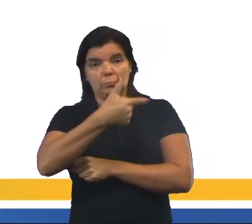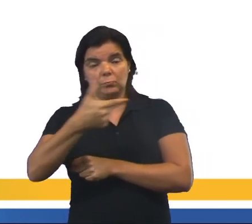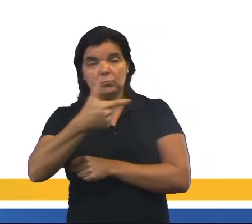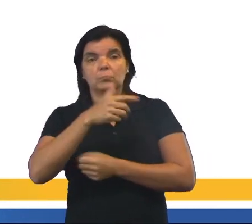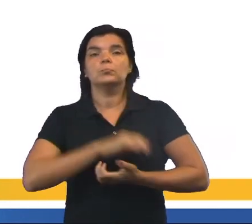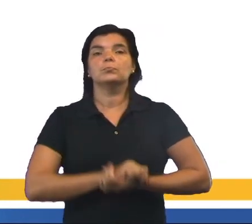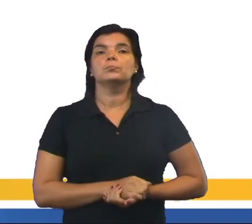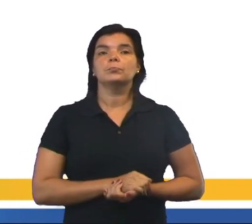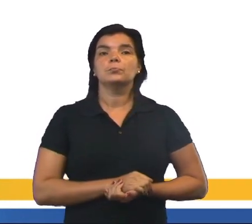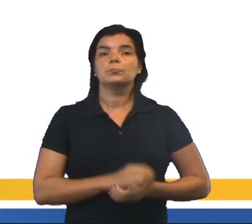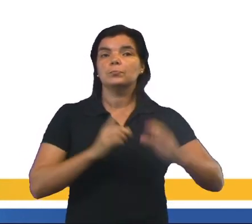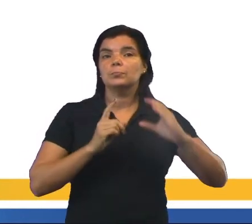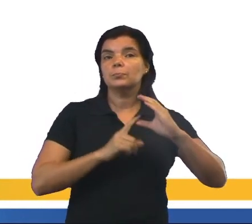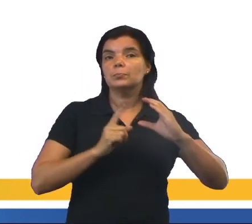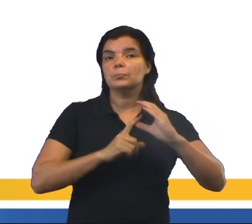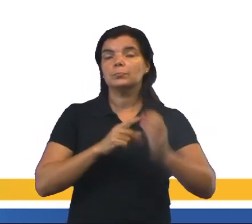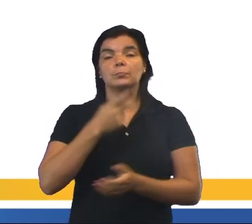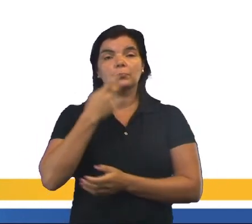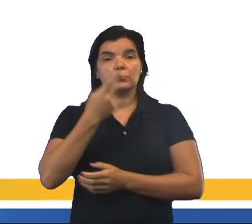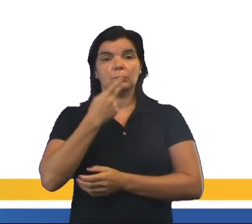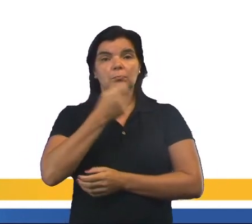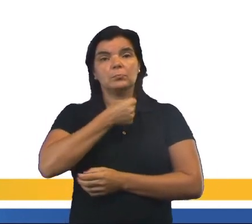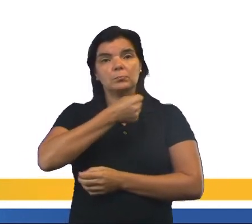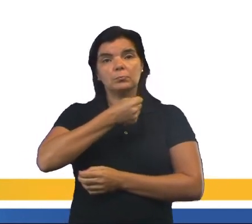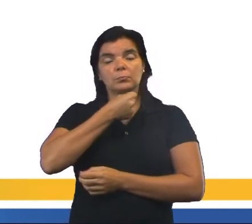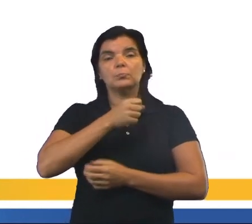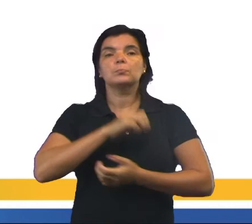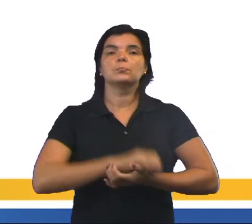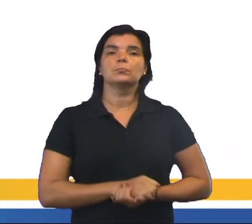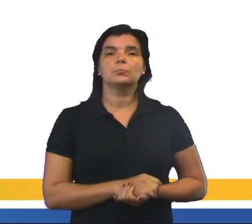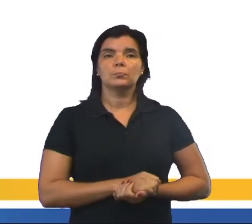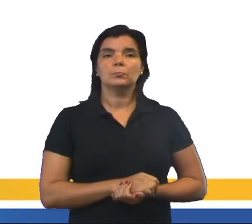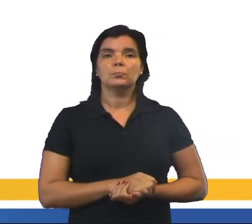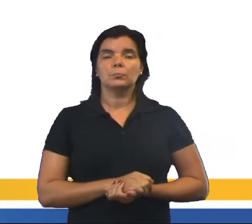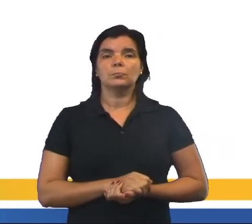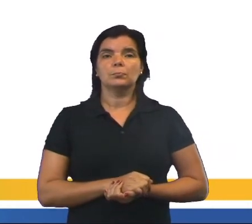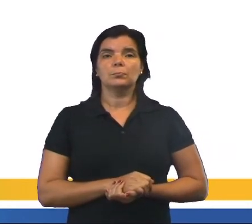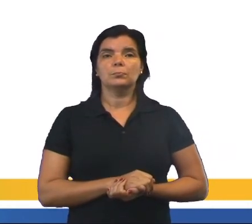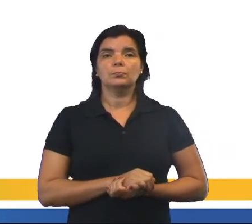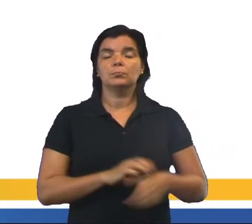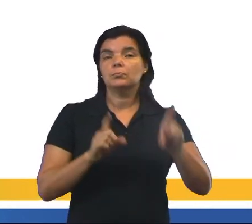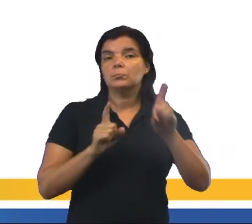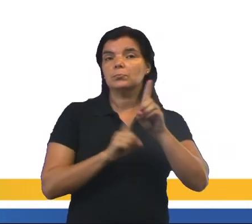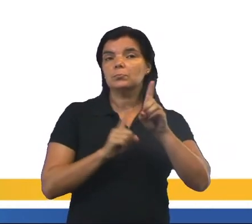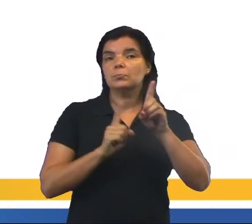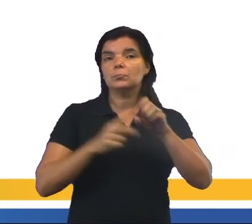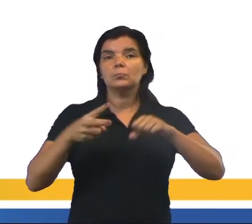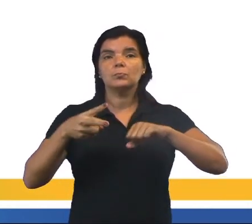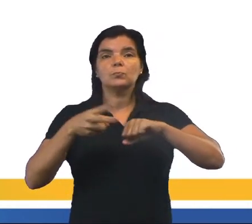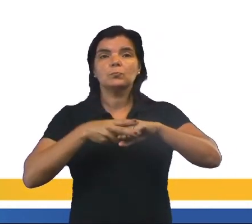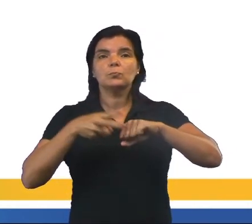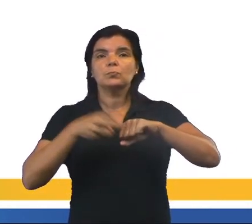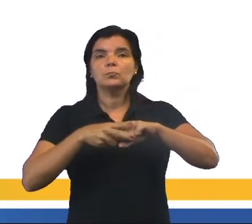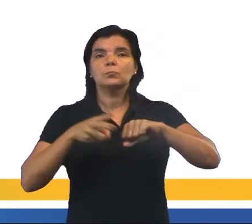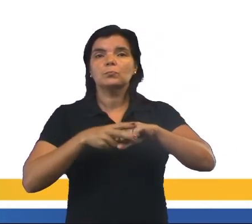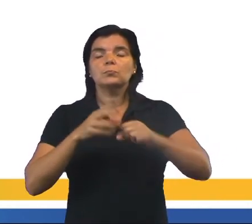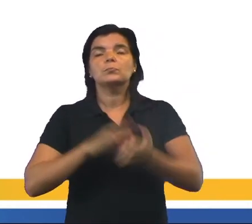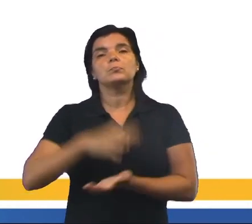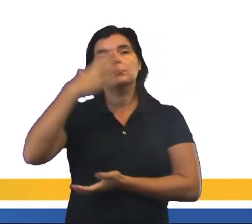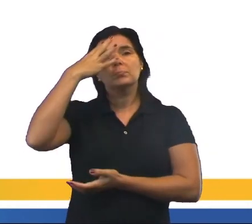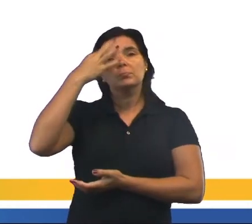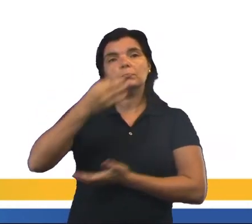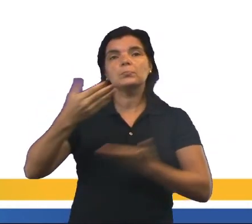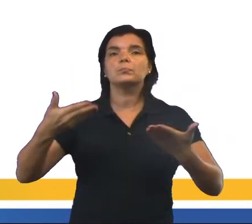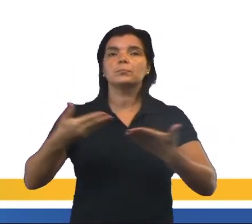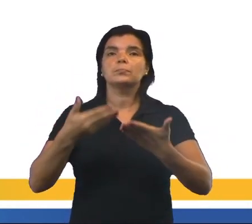data é um recurso estilístico? Letra C, a fala do entrevistado é um recurso estilístico? Letra D, o